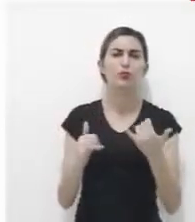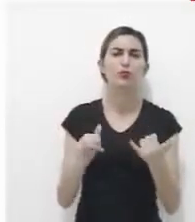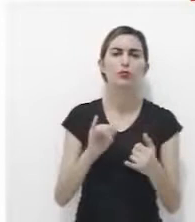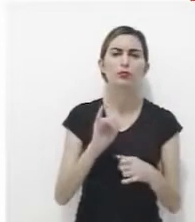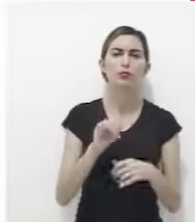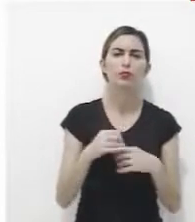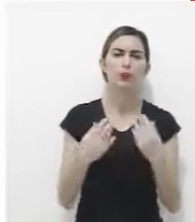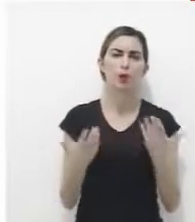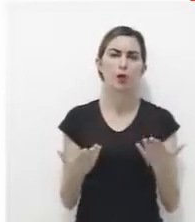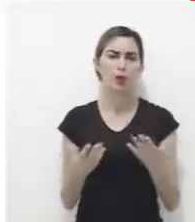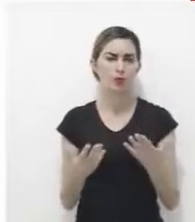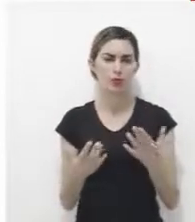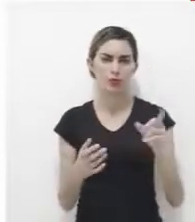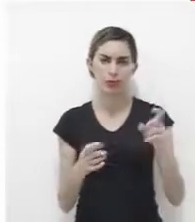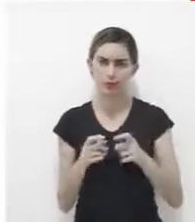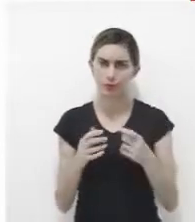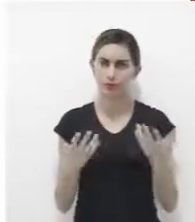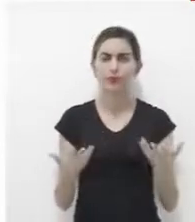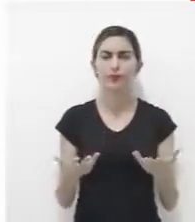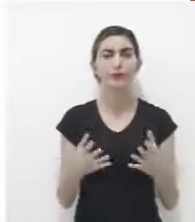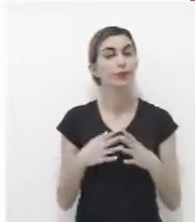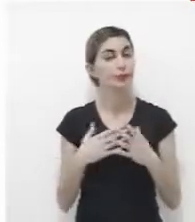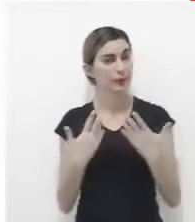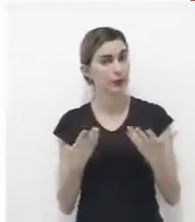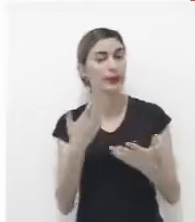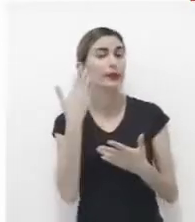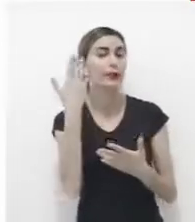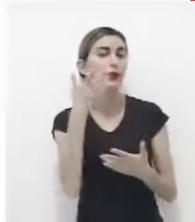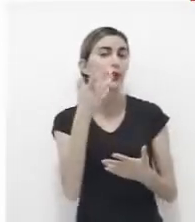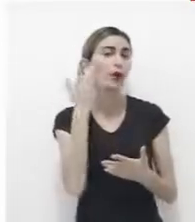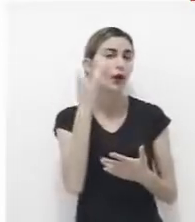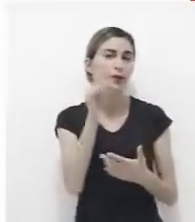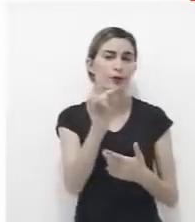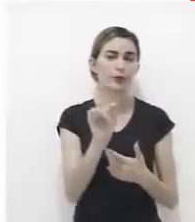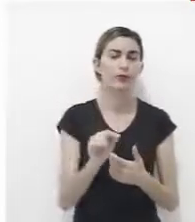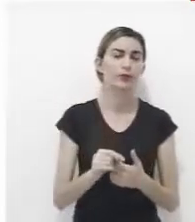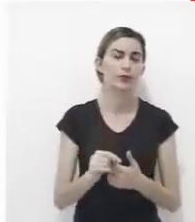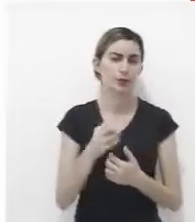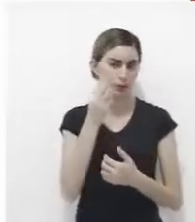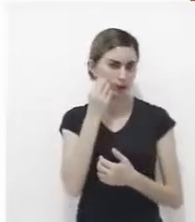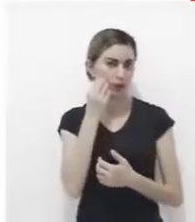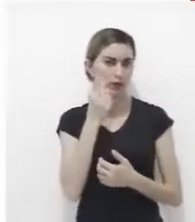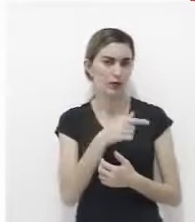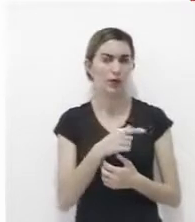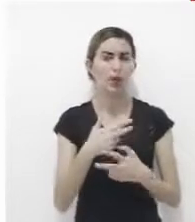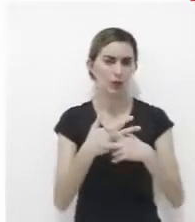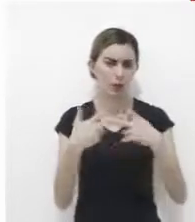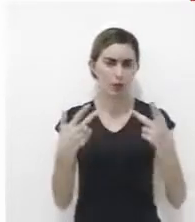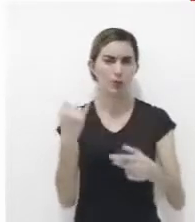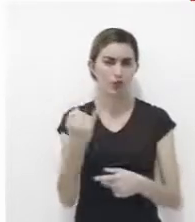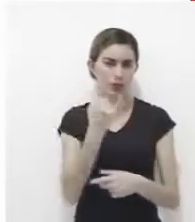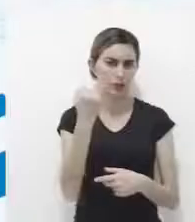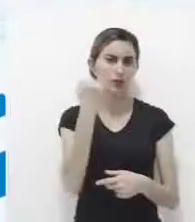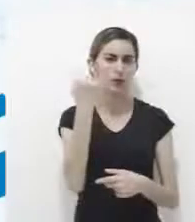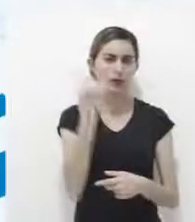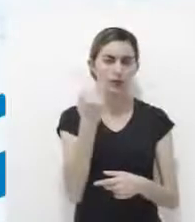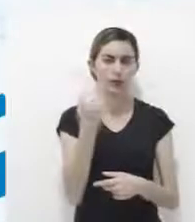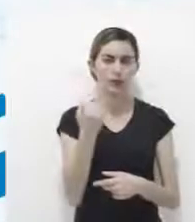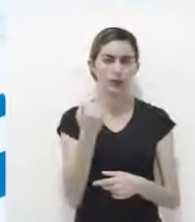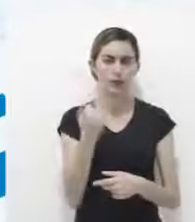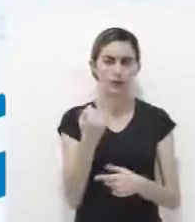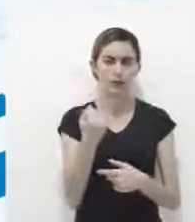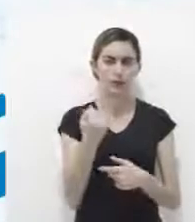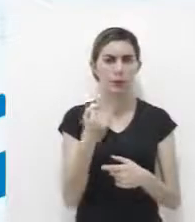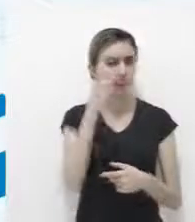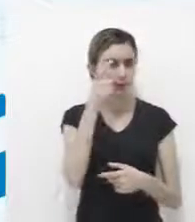1? Vamos pensar um pouquinho aqui? E aí, o que é que você acha? Olha só, uma coisa